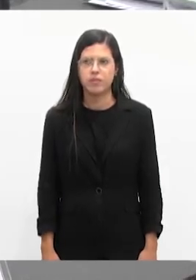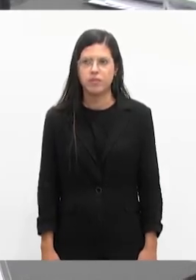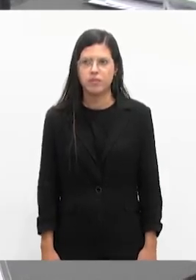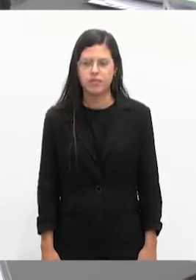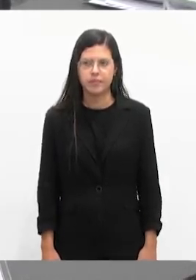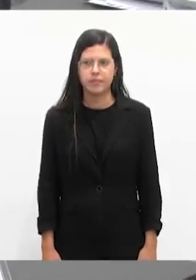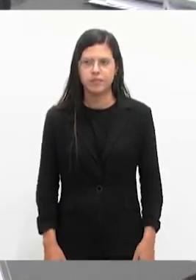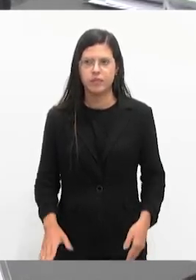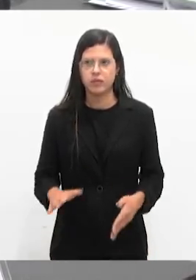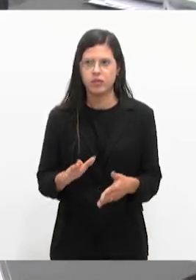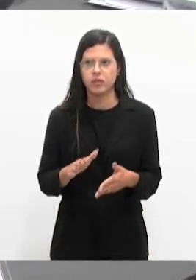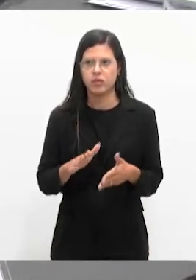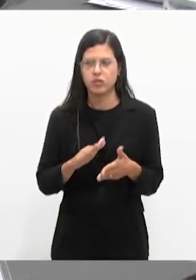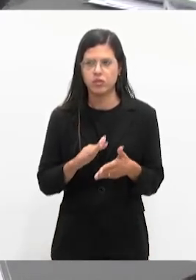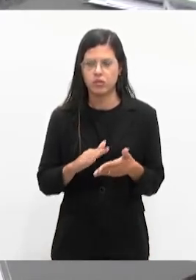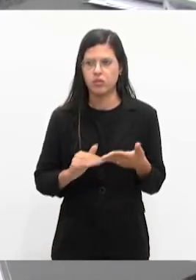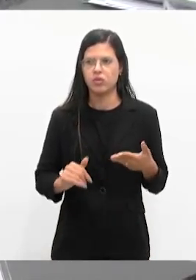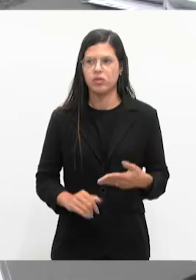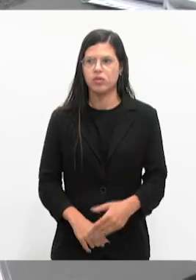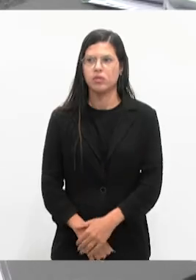excluindo aqui.